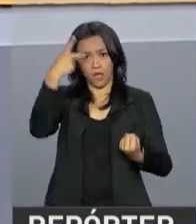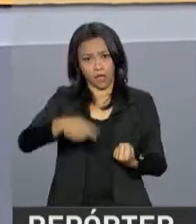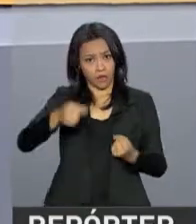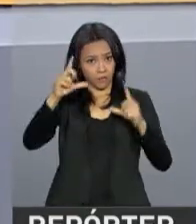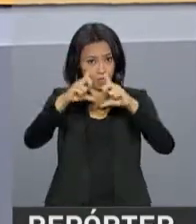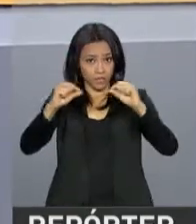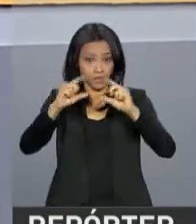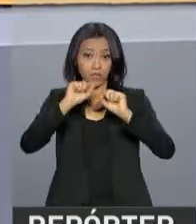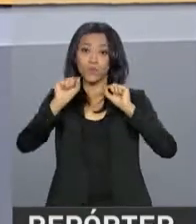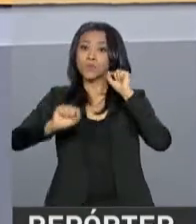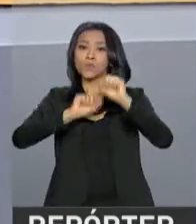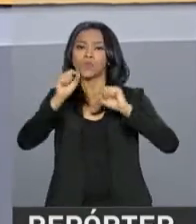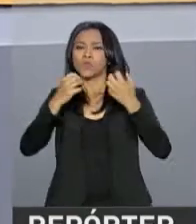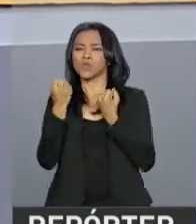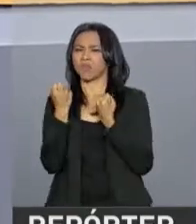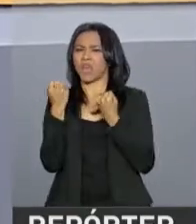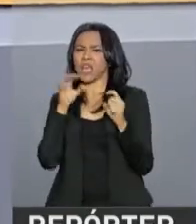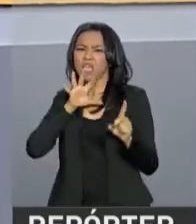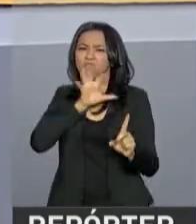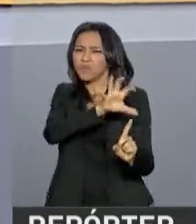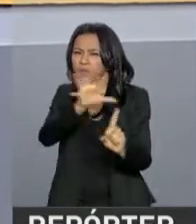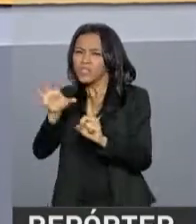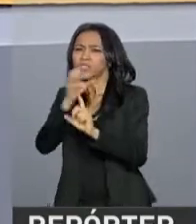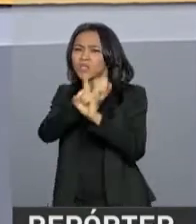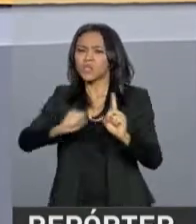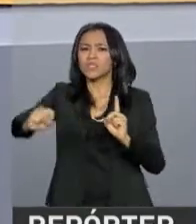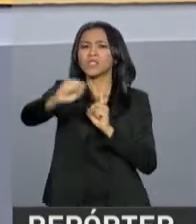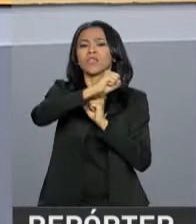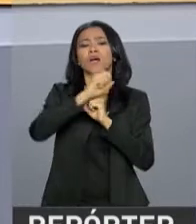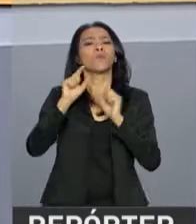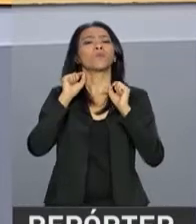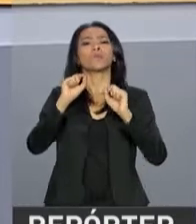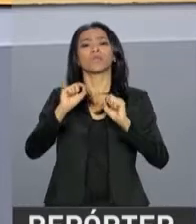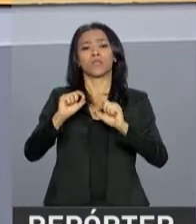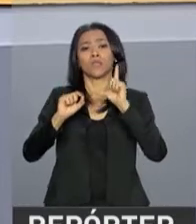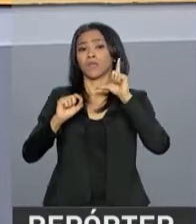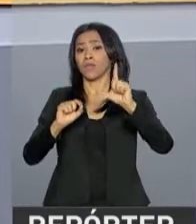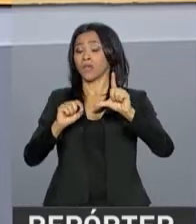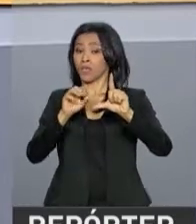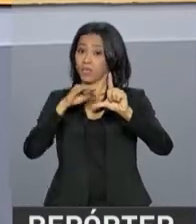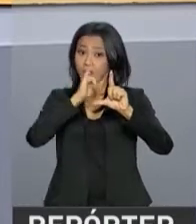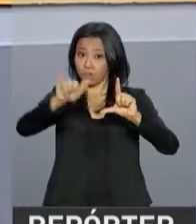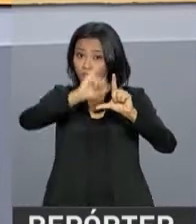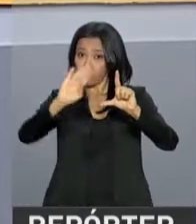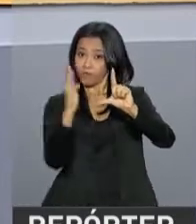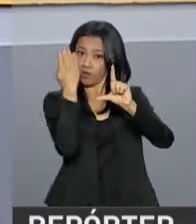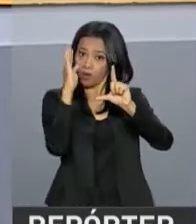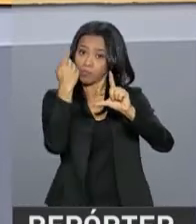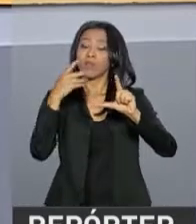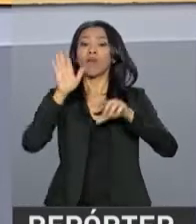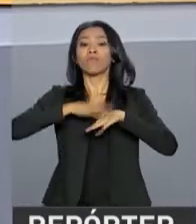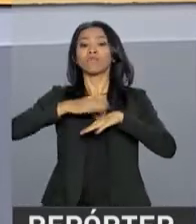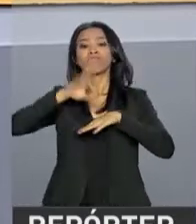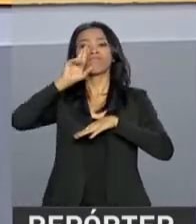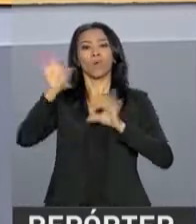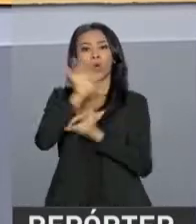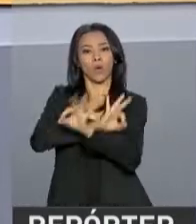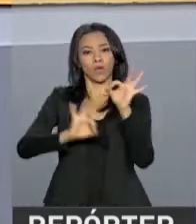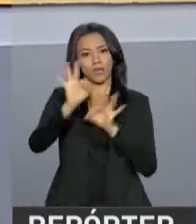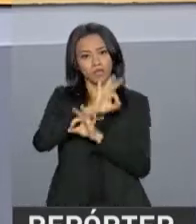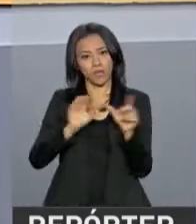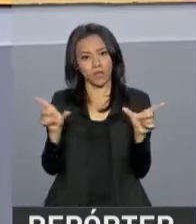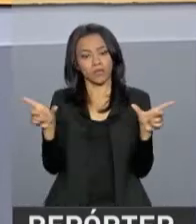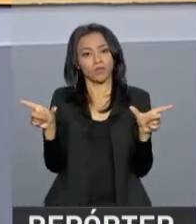impactos sociais e políticos das fake news organizado pela associação brasileira de rádio e televisão abratel